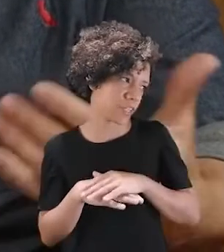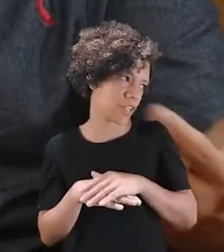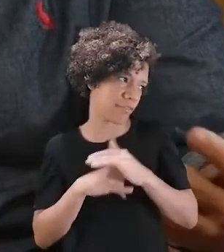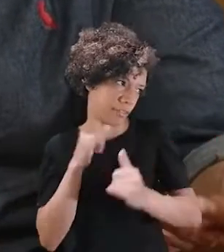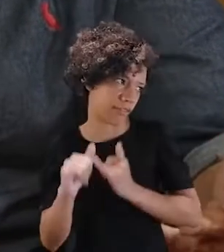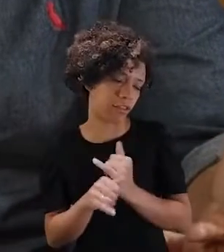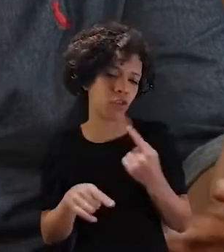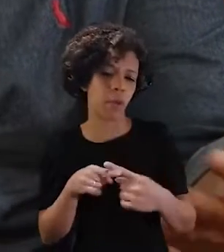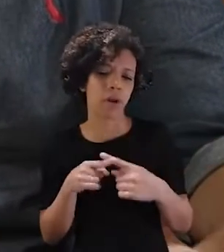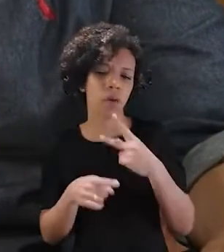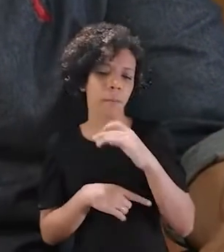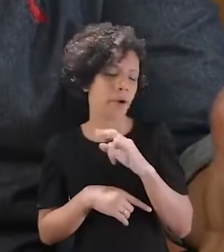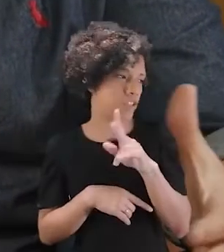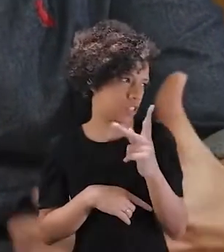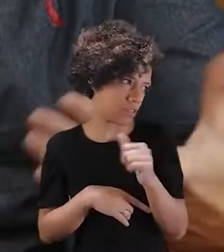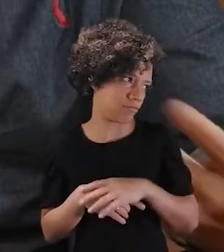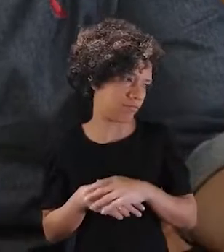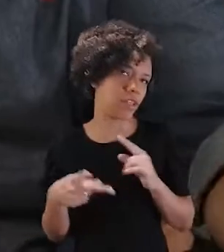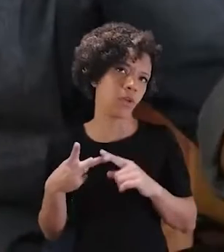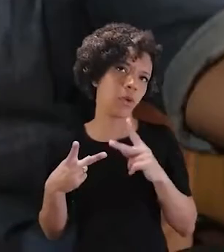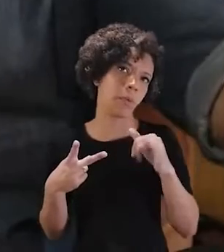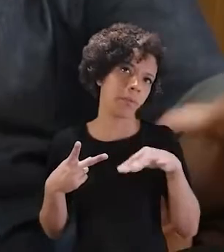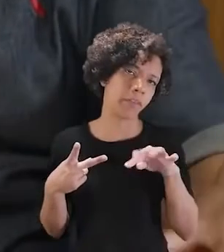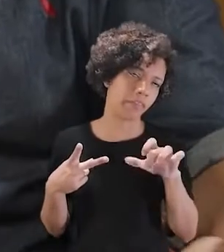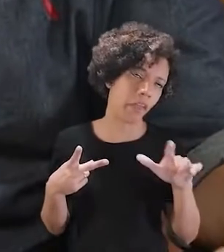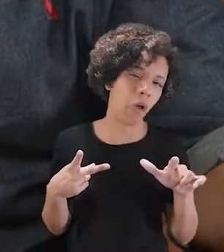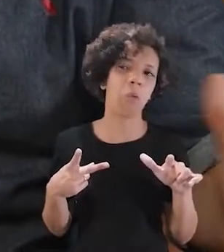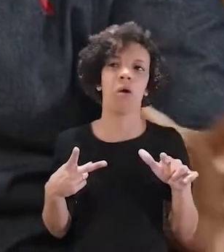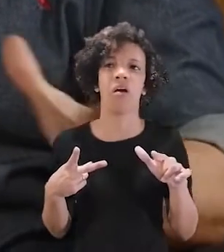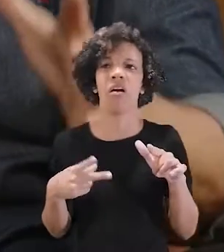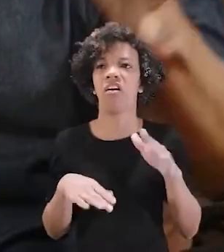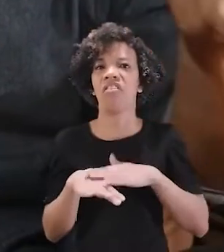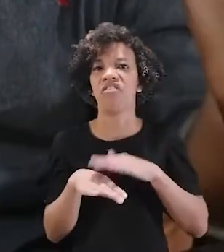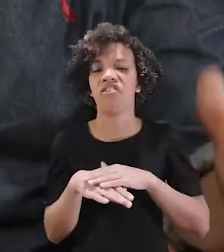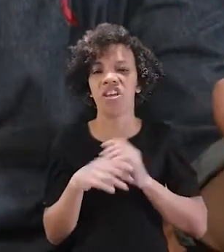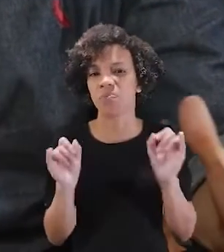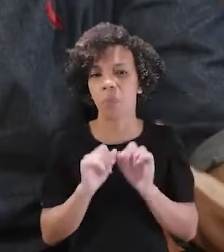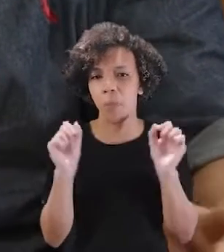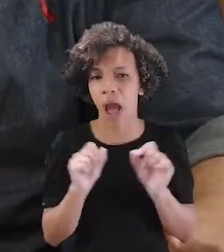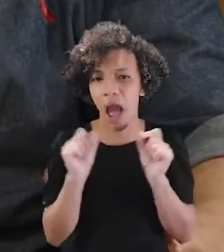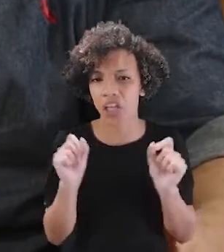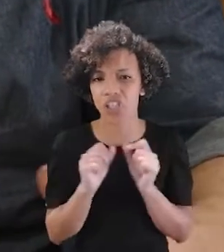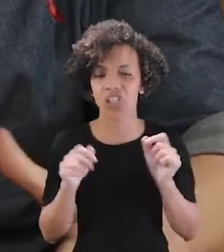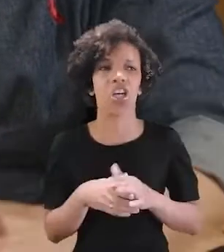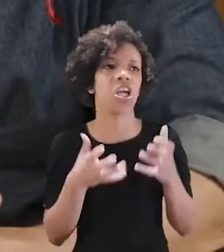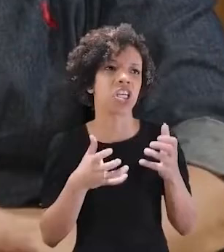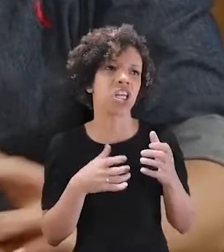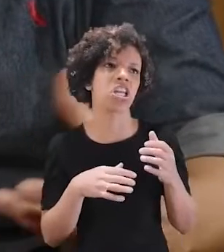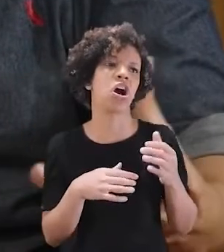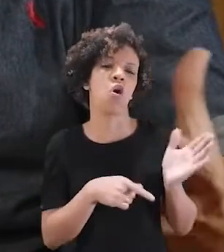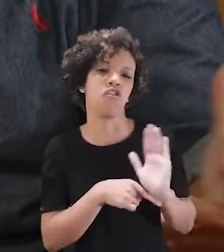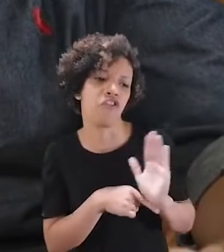internet é que o Zé Padilha deu um tiro no pé que o Pimentel tá me deu um tiro no pé querendo fazer um filme contra a polícia e